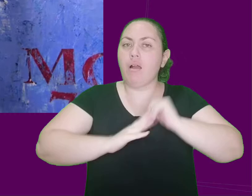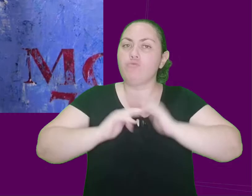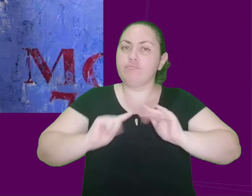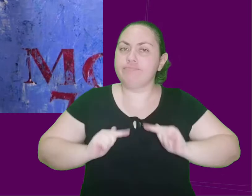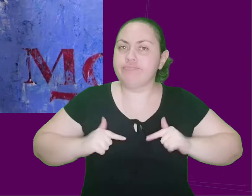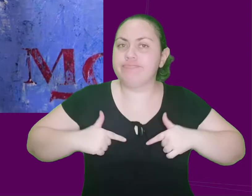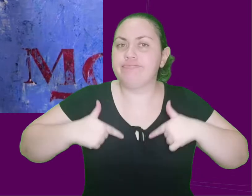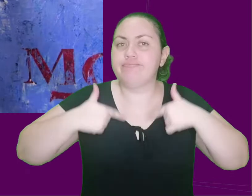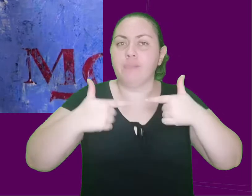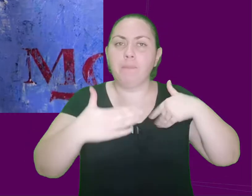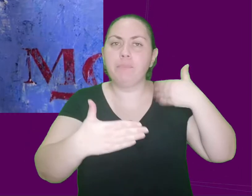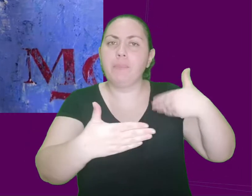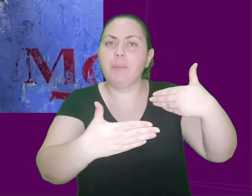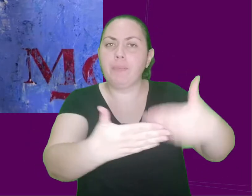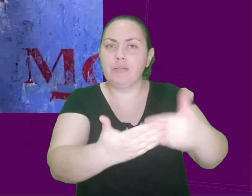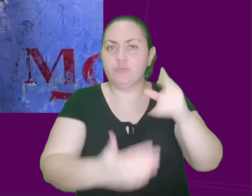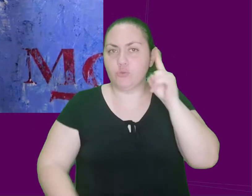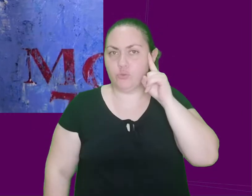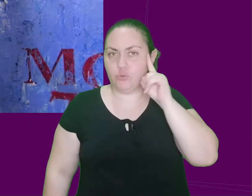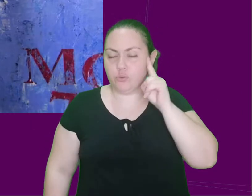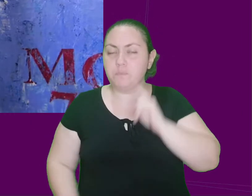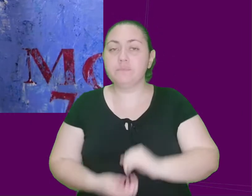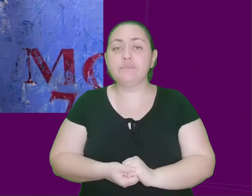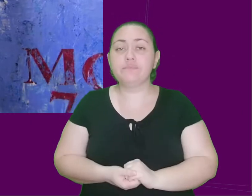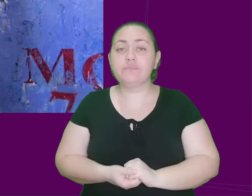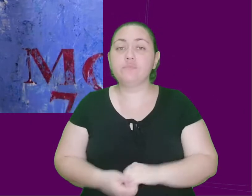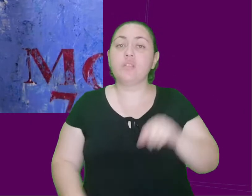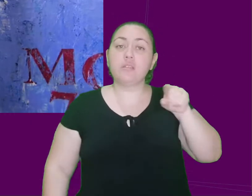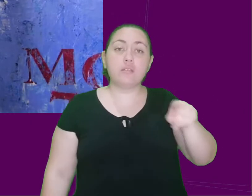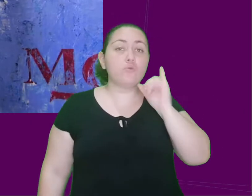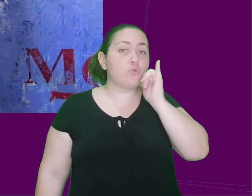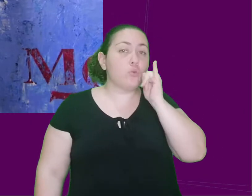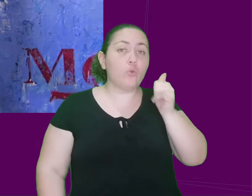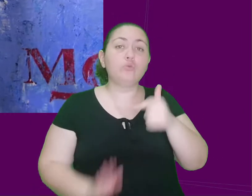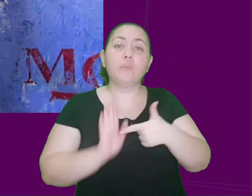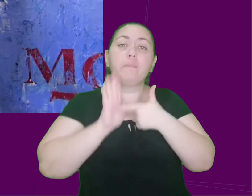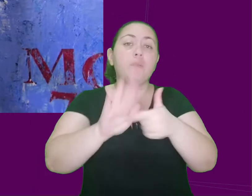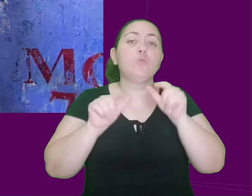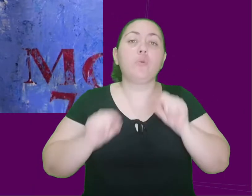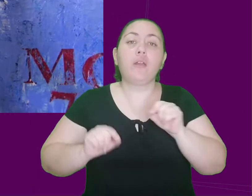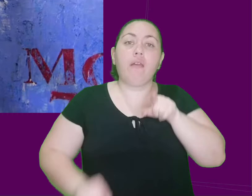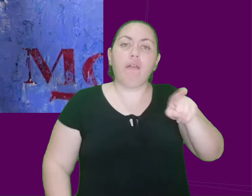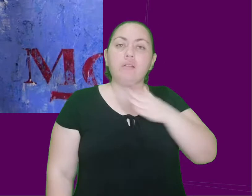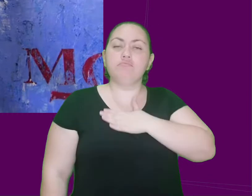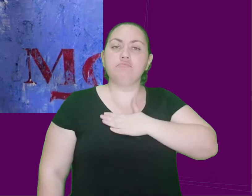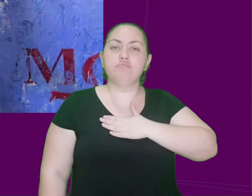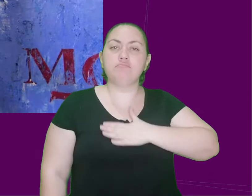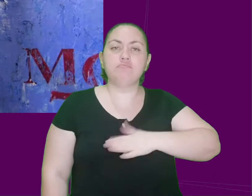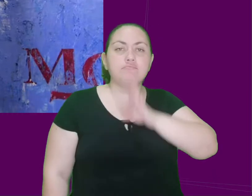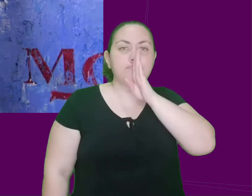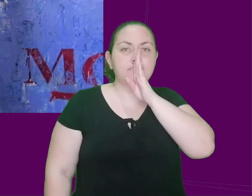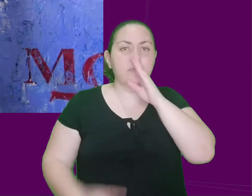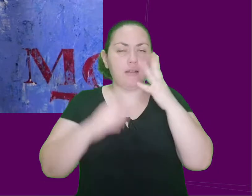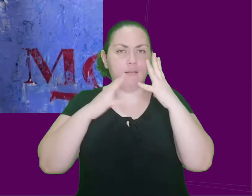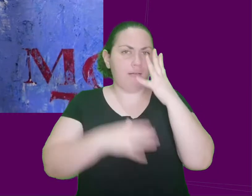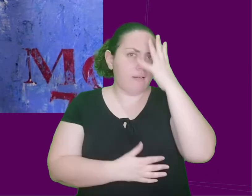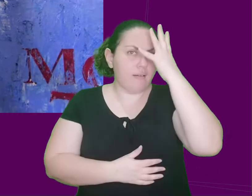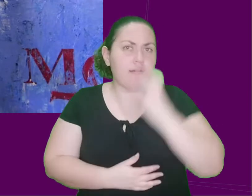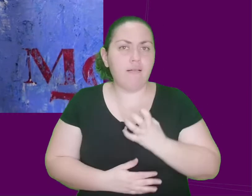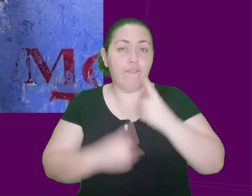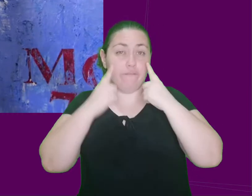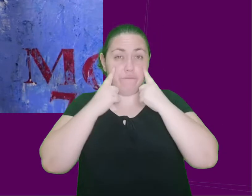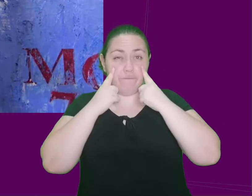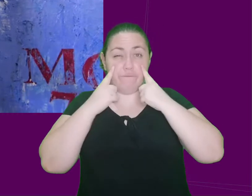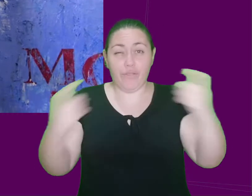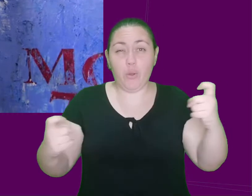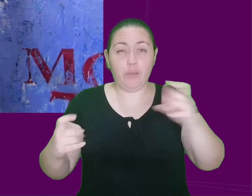à medida que elas vão acontecendo. Esse conto nos coloca diante da passividade agressiva do narrador, de sua